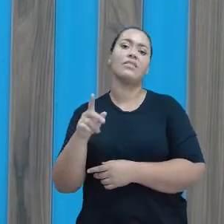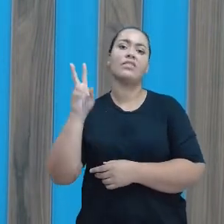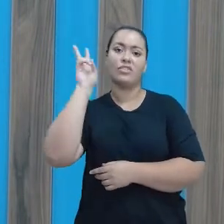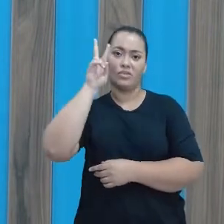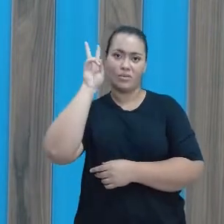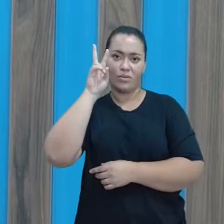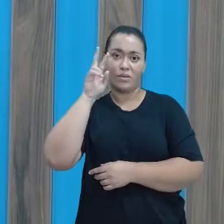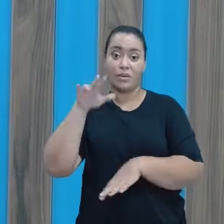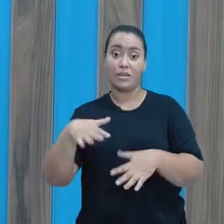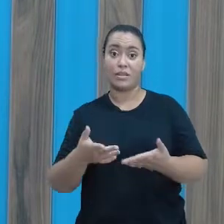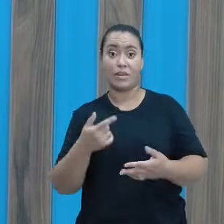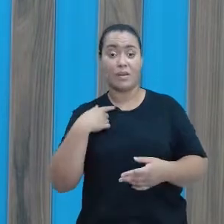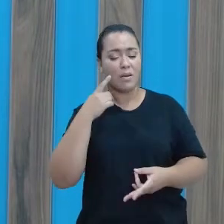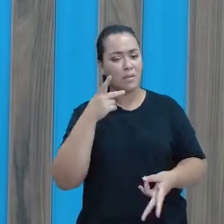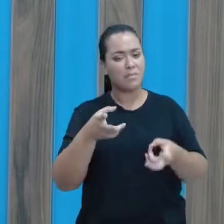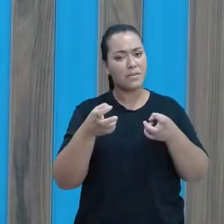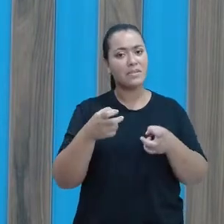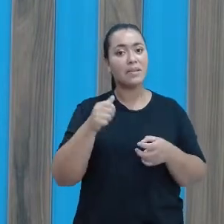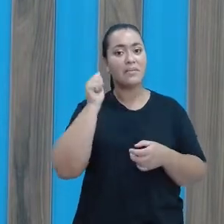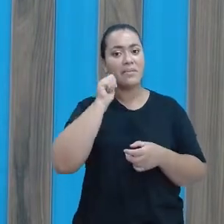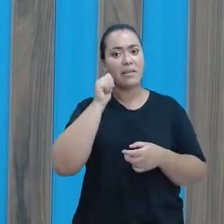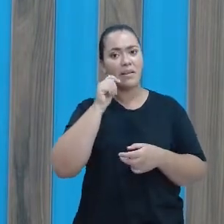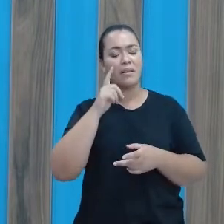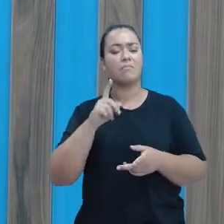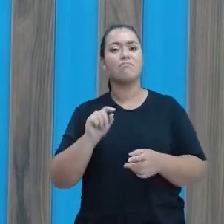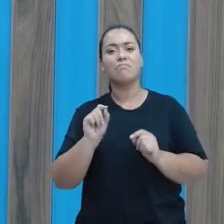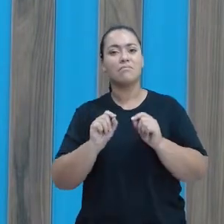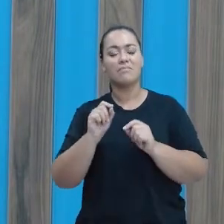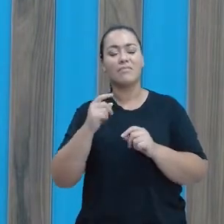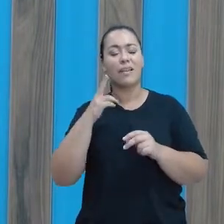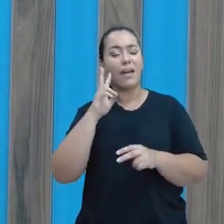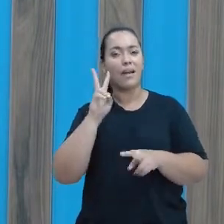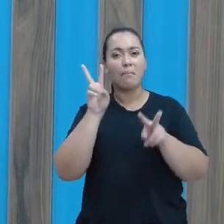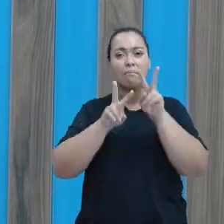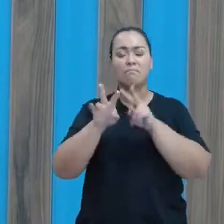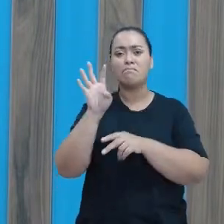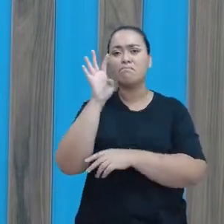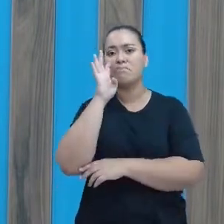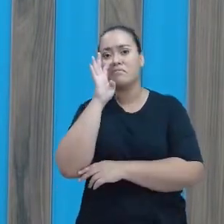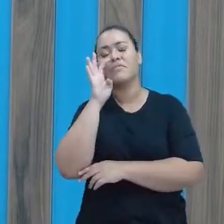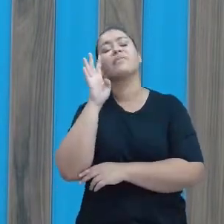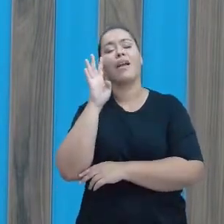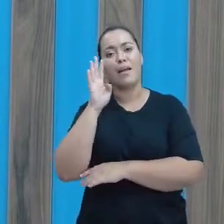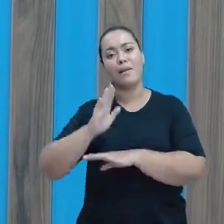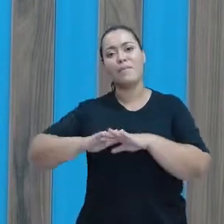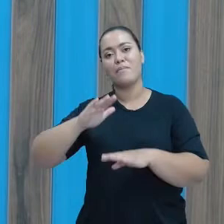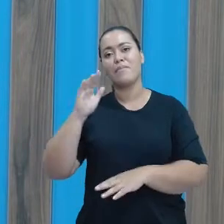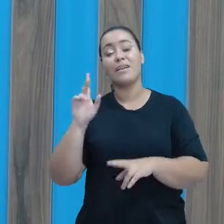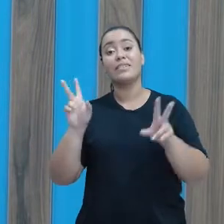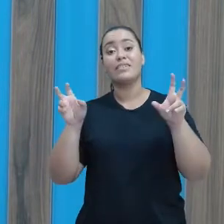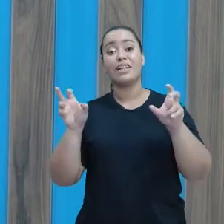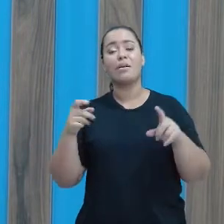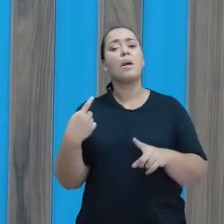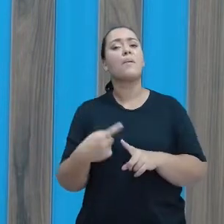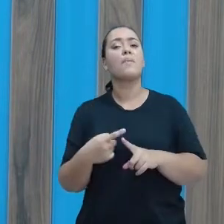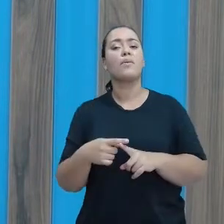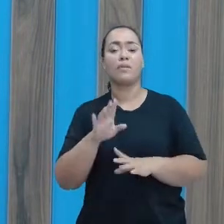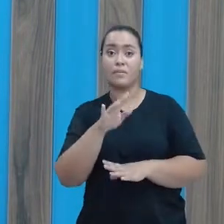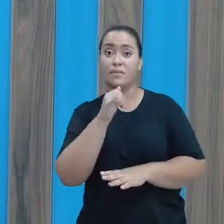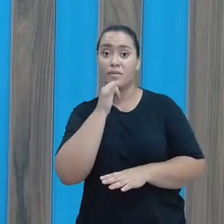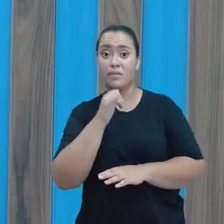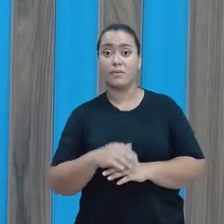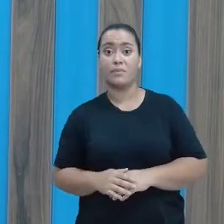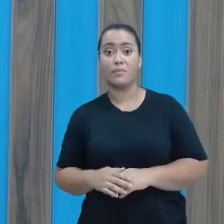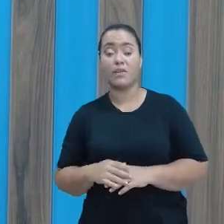percebi que as meninas tiveram uma reação imediata na aula, assim, os olhos brilhavam, né? Se interessaram ainda mais sobre a temática, porque, por exemplo, eu